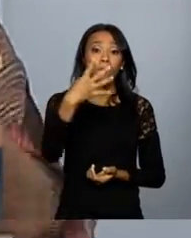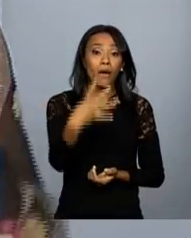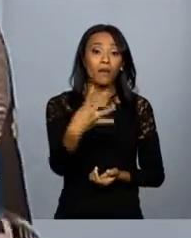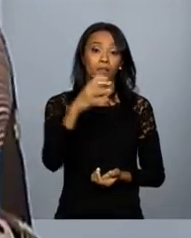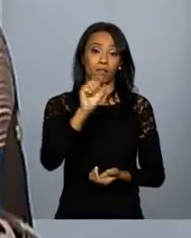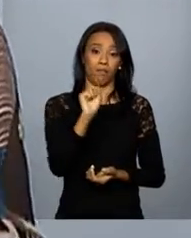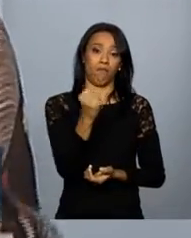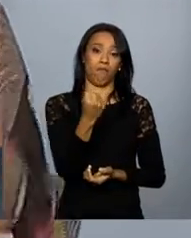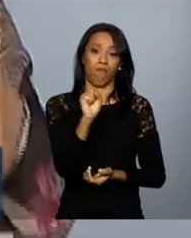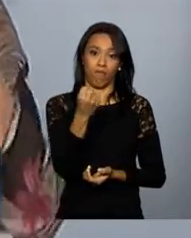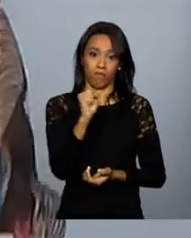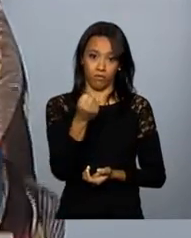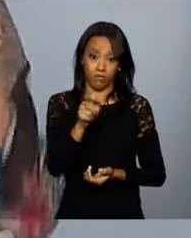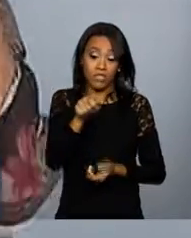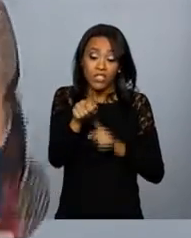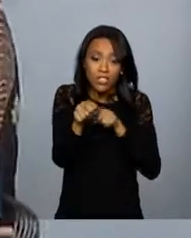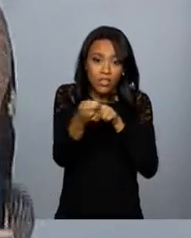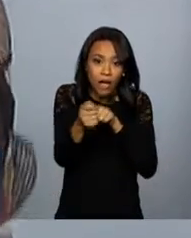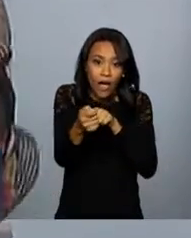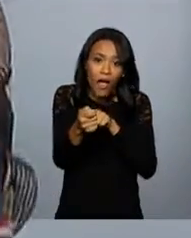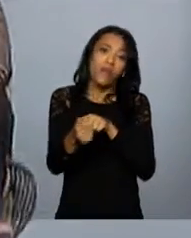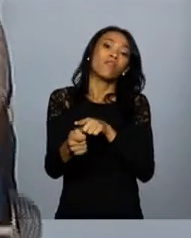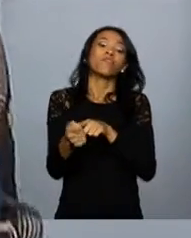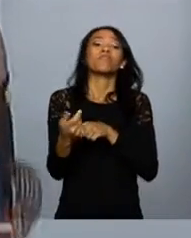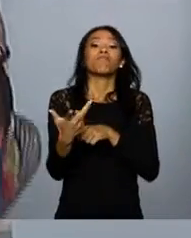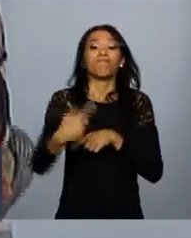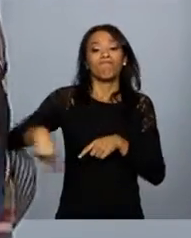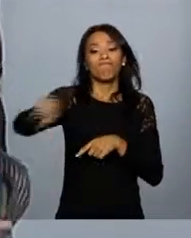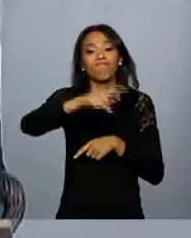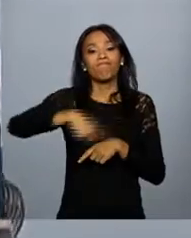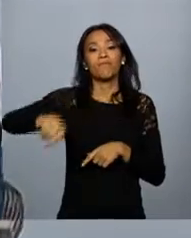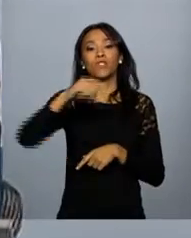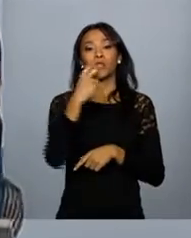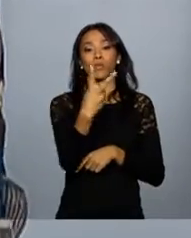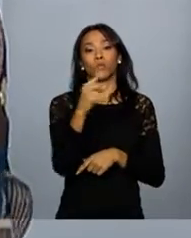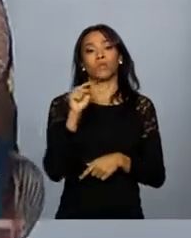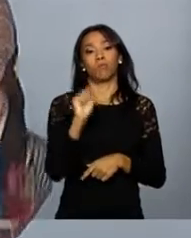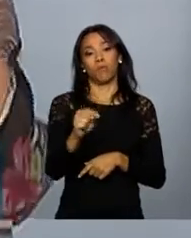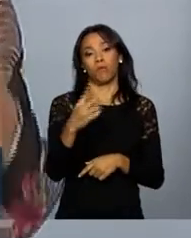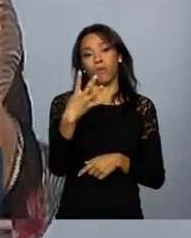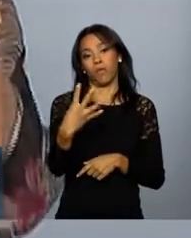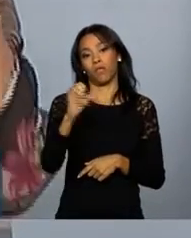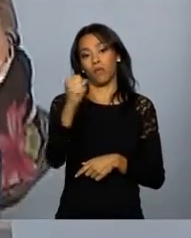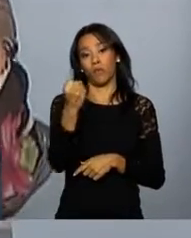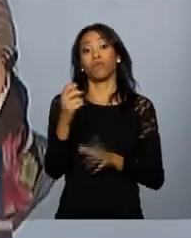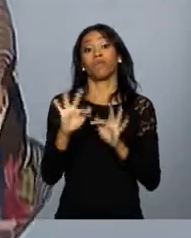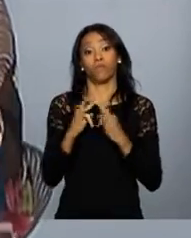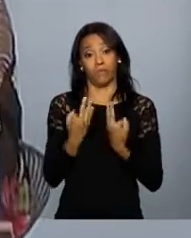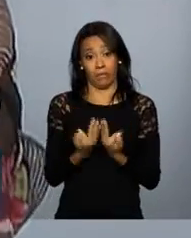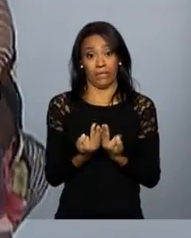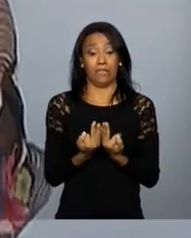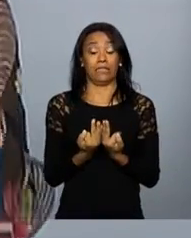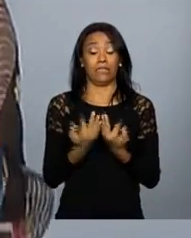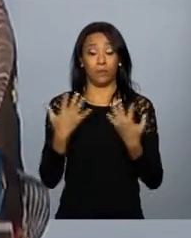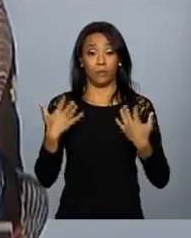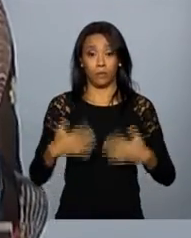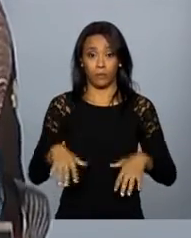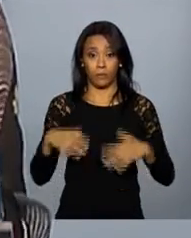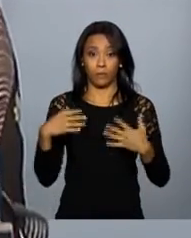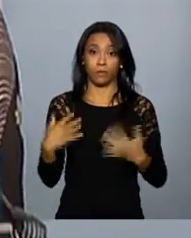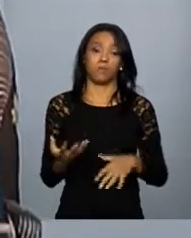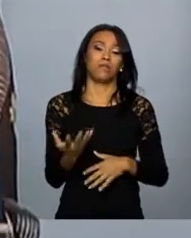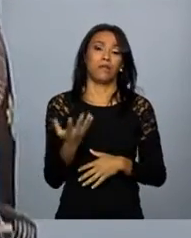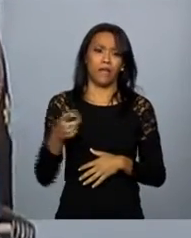2.048 chaves para 2.048 famílias. É a maior